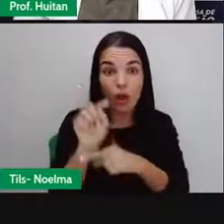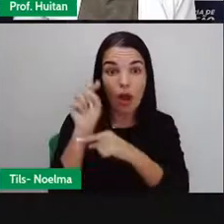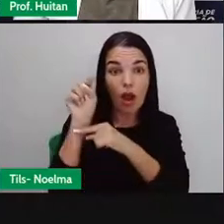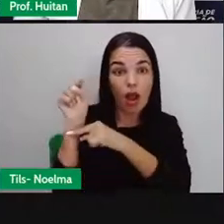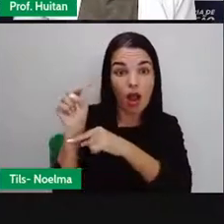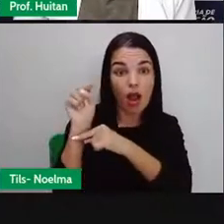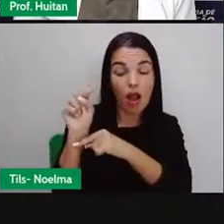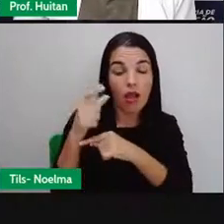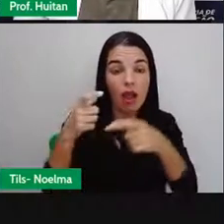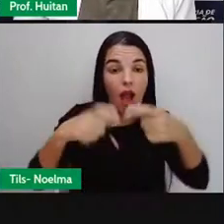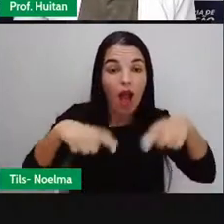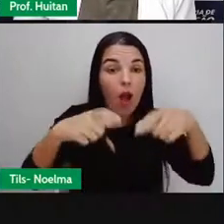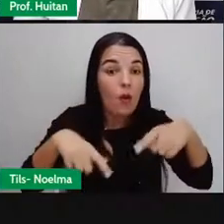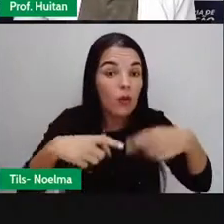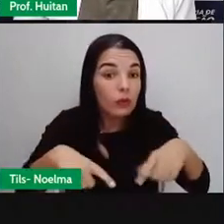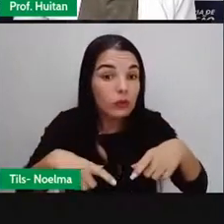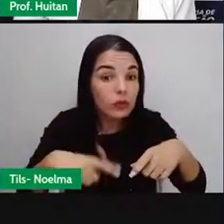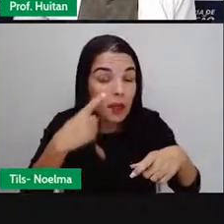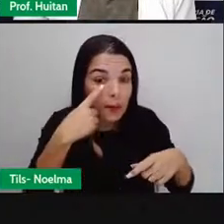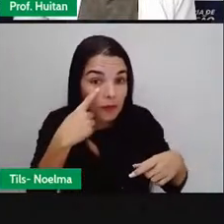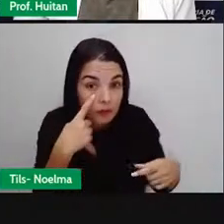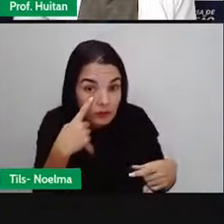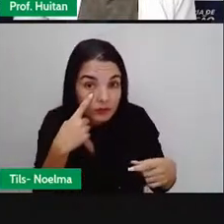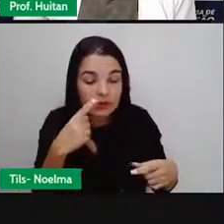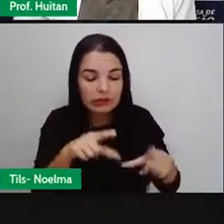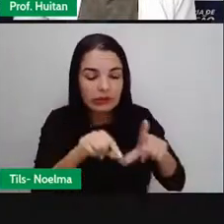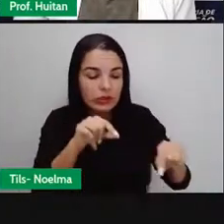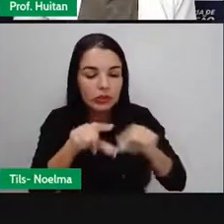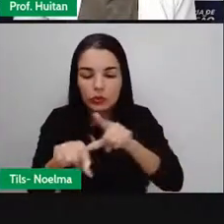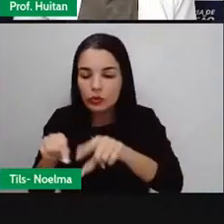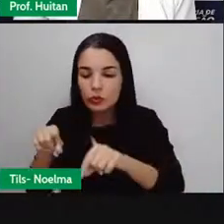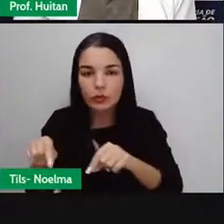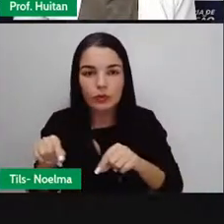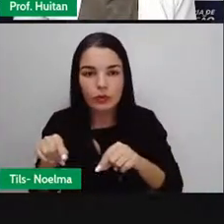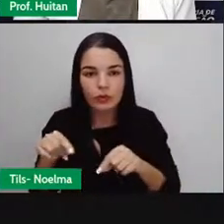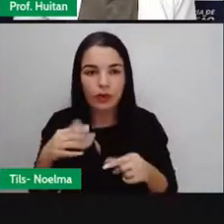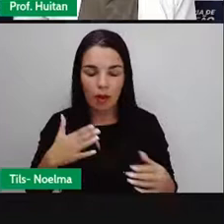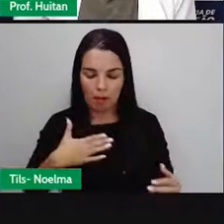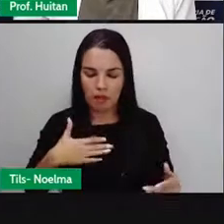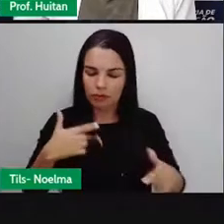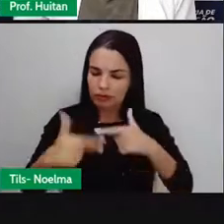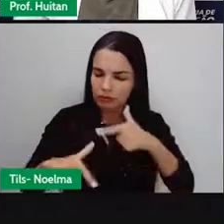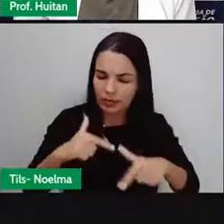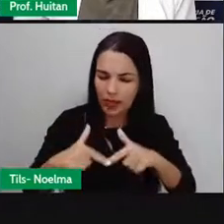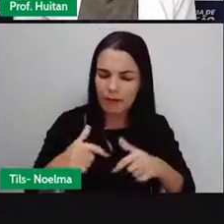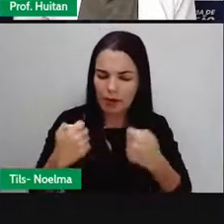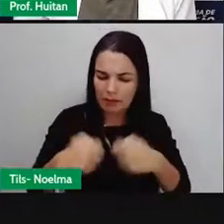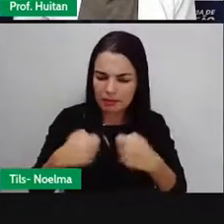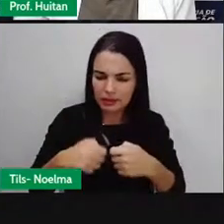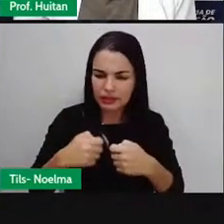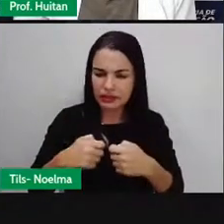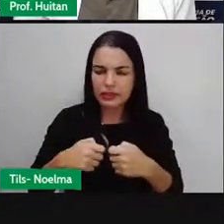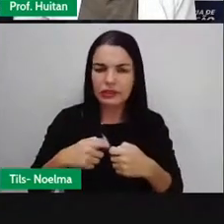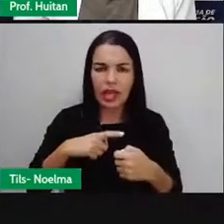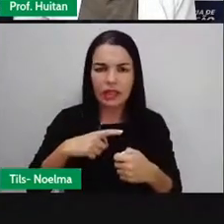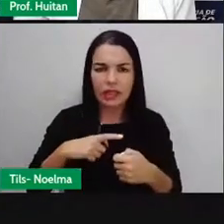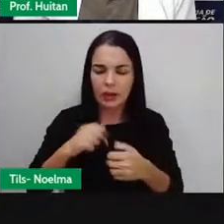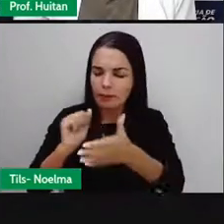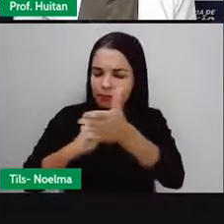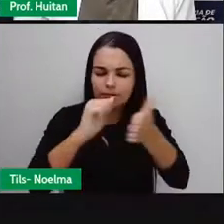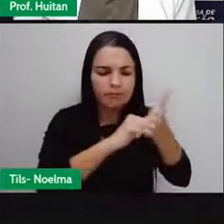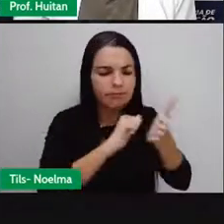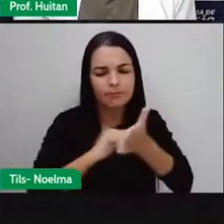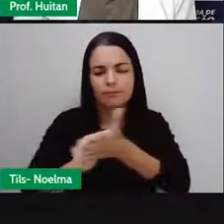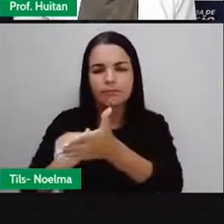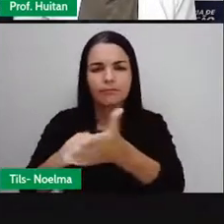foi resgatada durante a coleta seletiva. O nosso trabalho, a gente tem um percurso determinado, a gente vai batendo de porta em porta. Aí